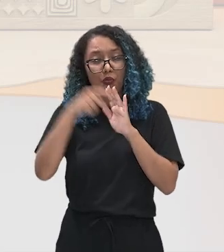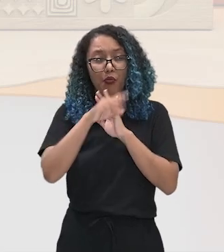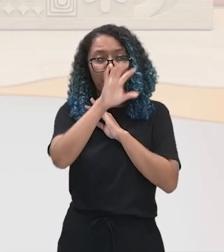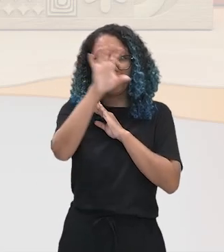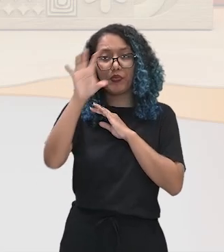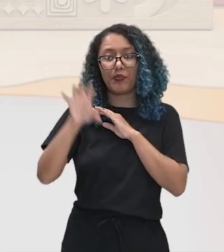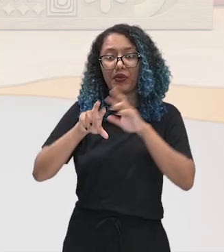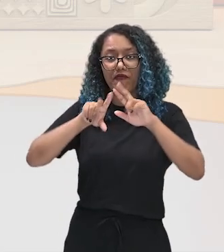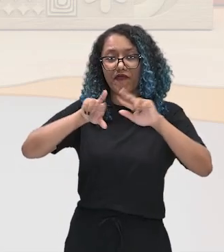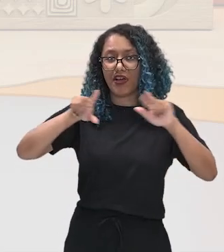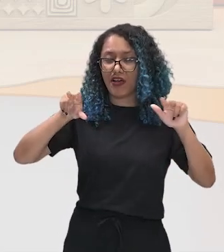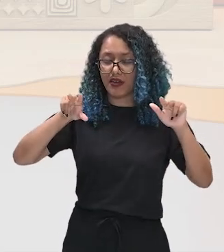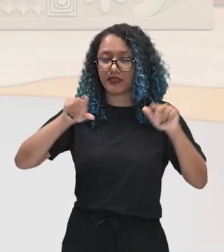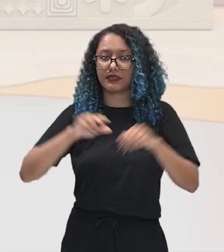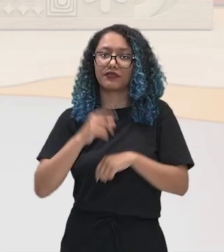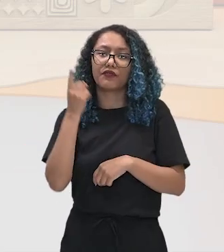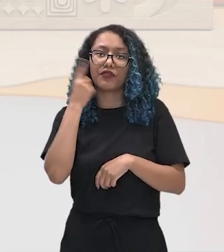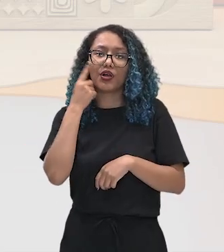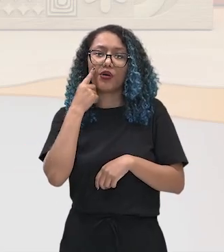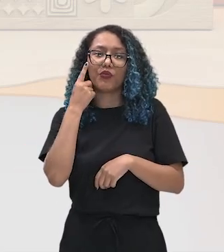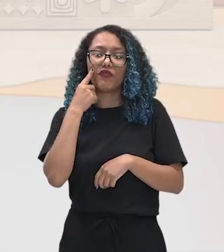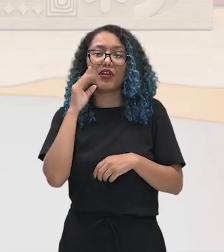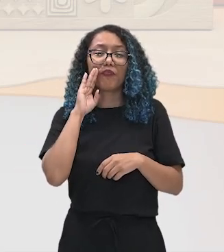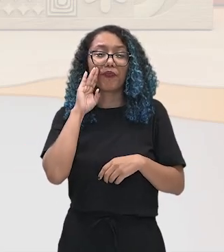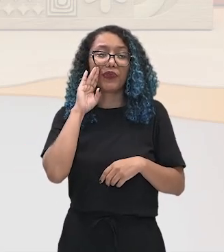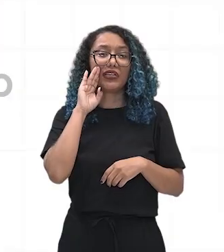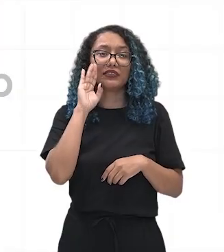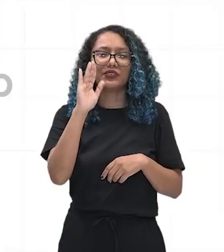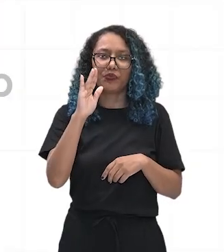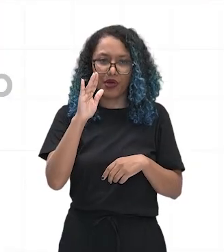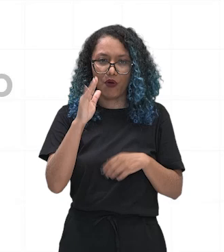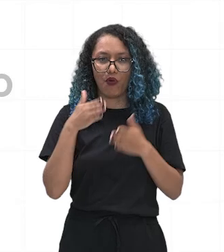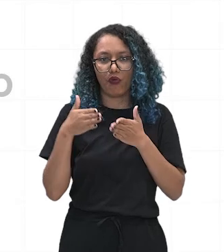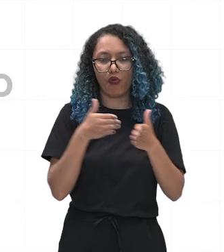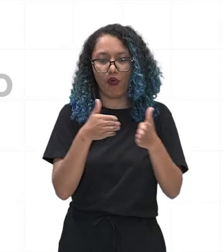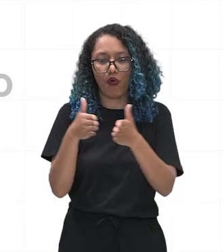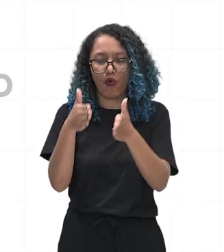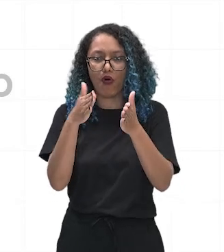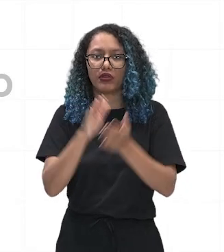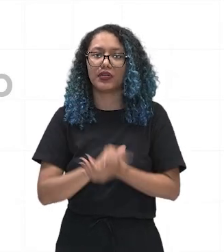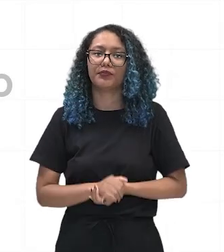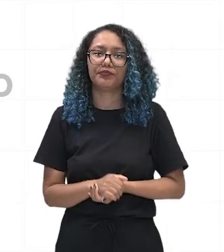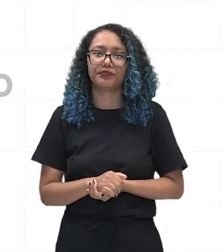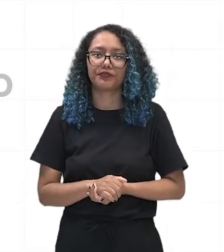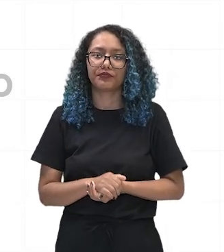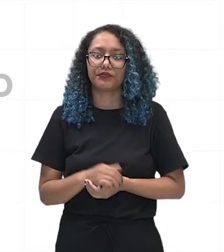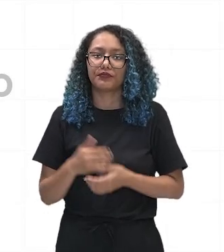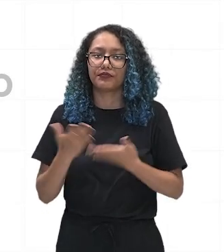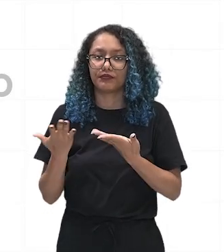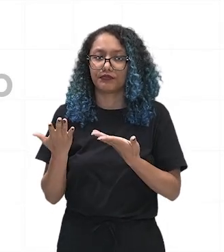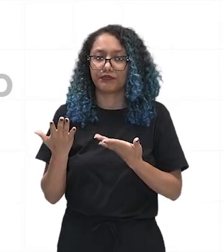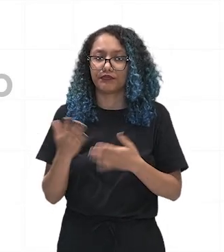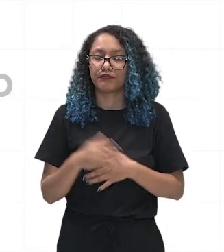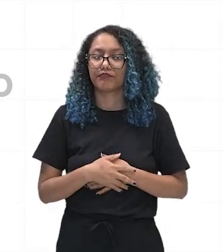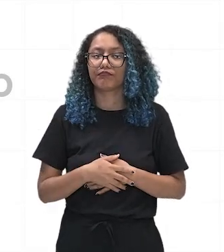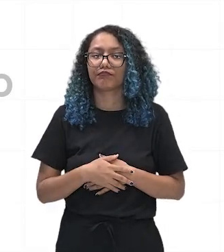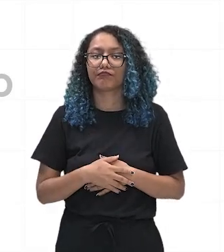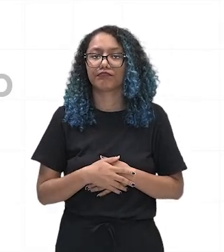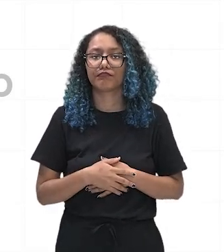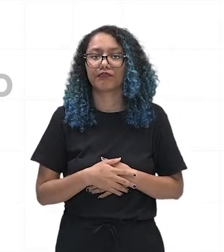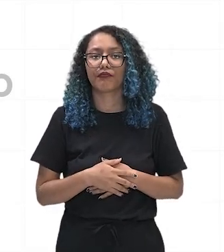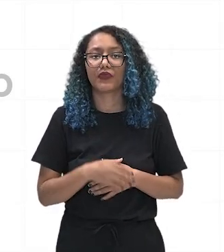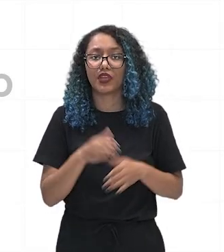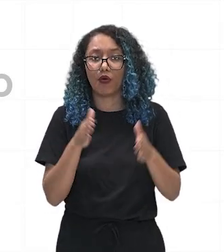certo? Então, vamos conhecer aí as principais rotas comerciais durante este período. No século XIV, as pessoas